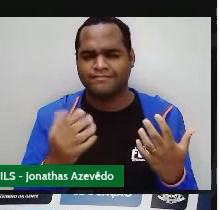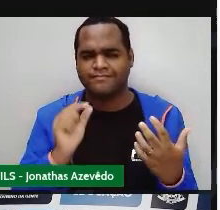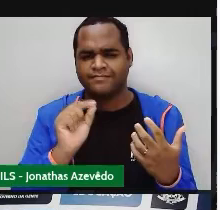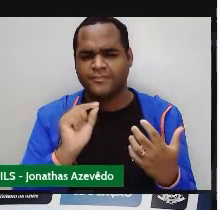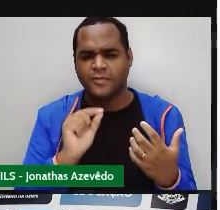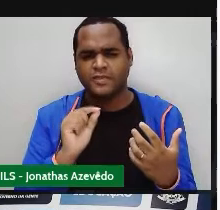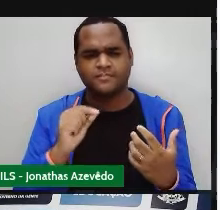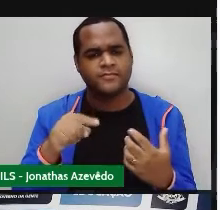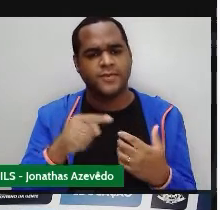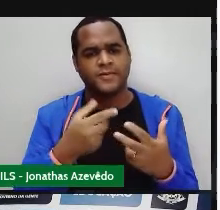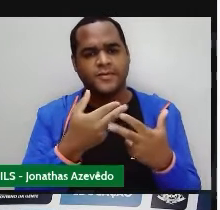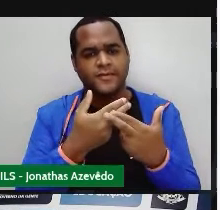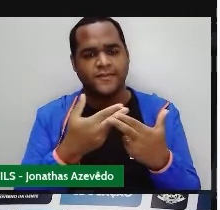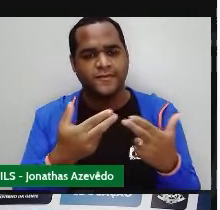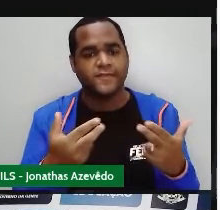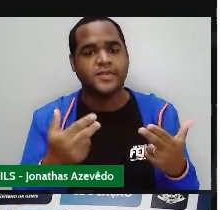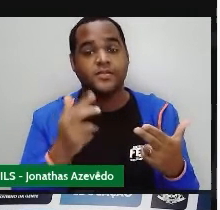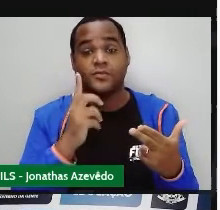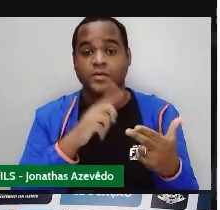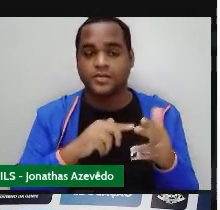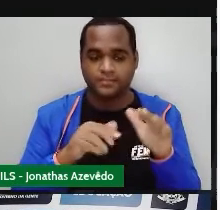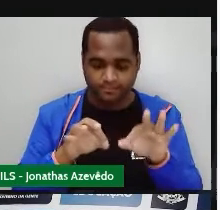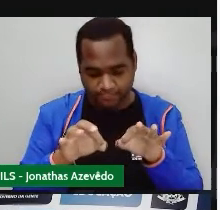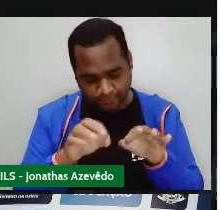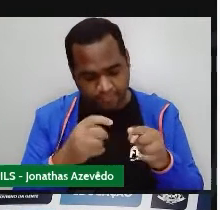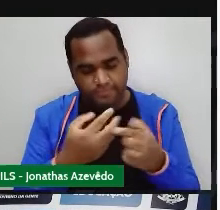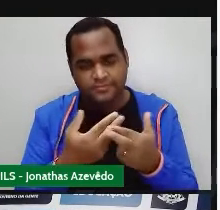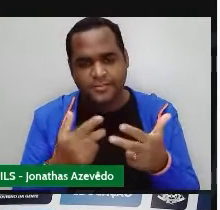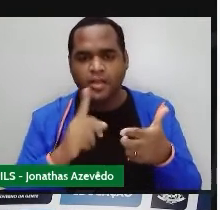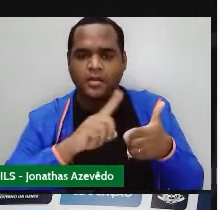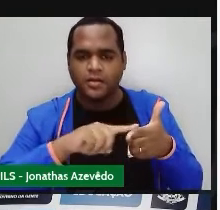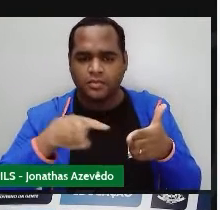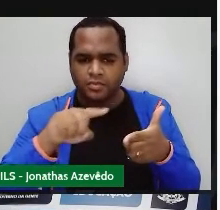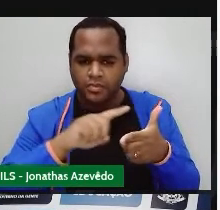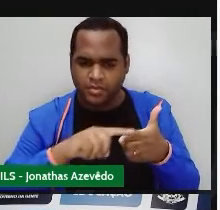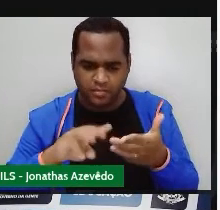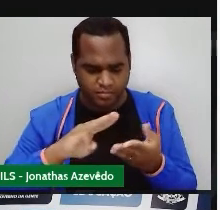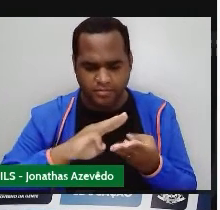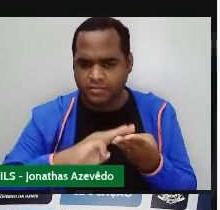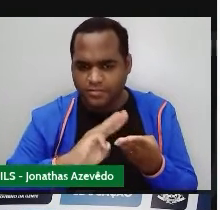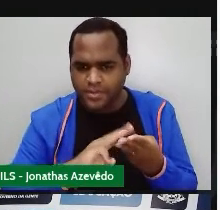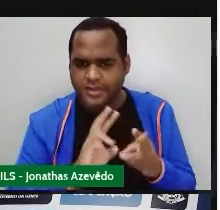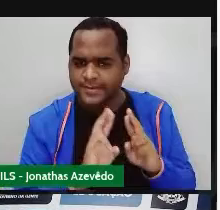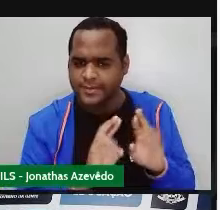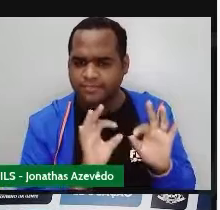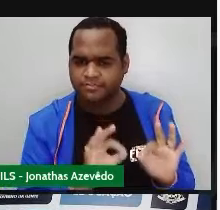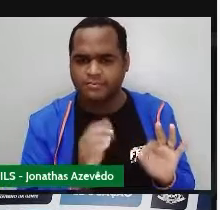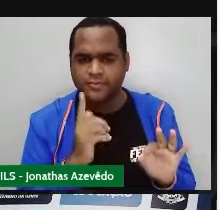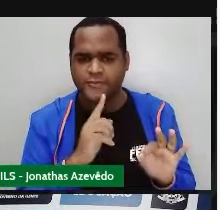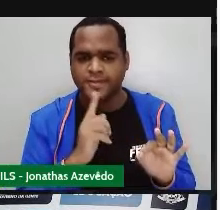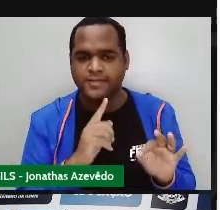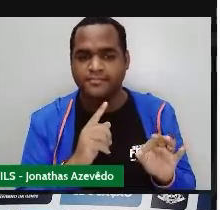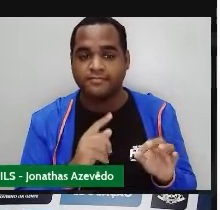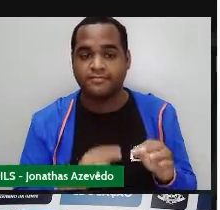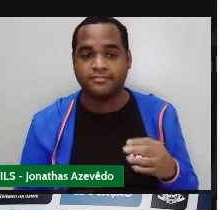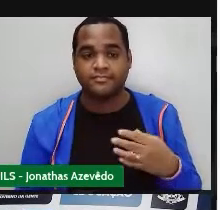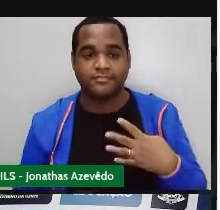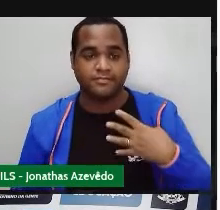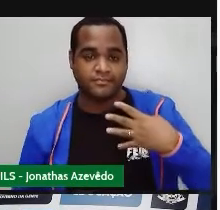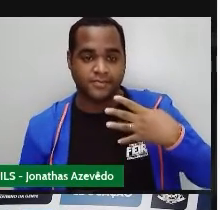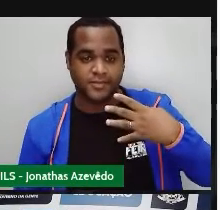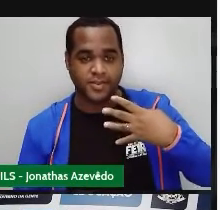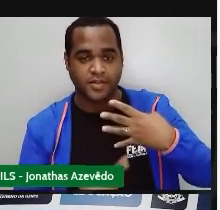né Quais são os caminhos que a gente segue para resolver um problema em matemática ele chegou a essa conclusão